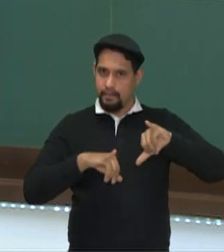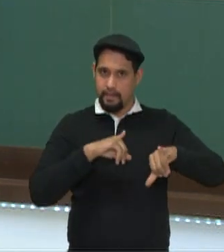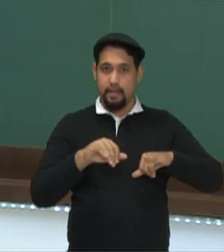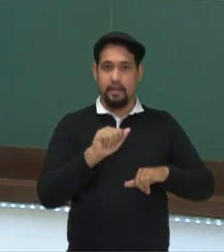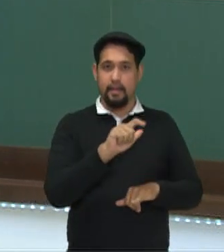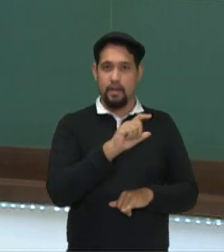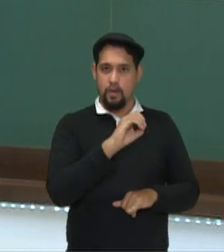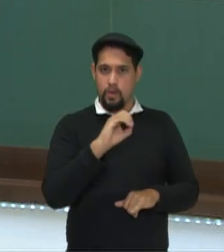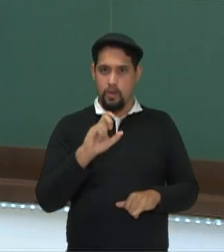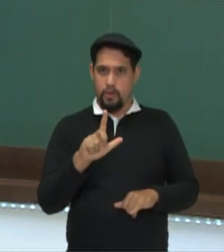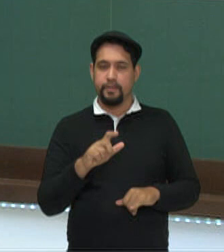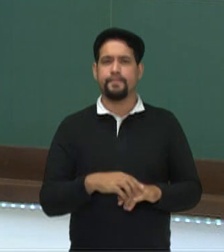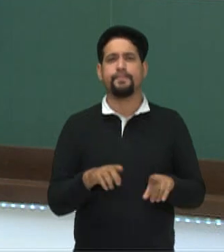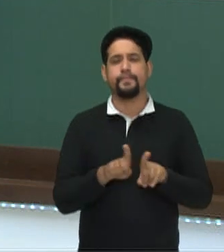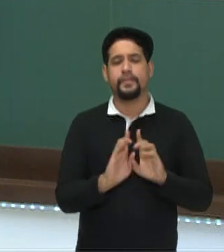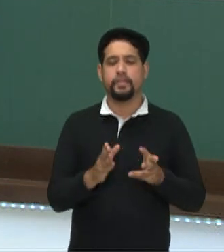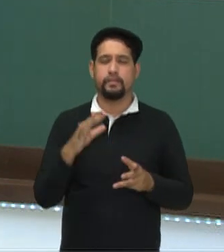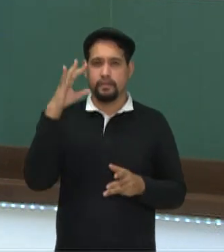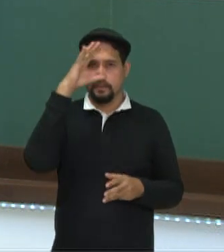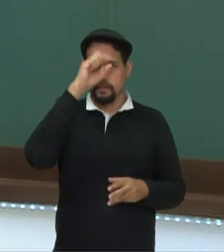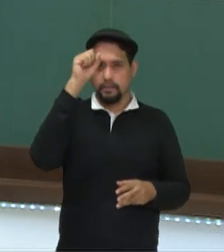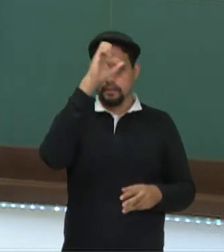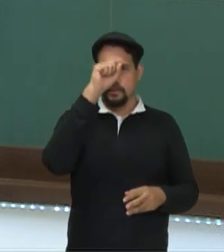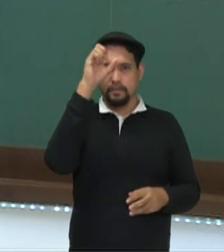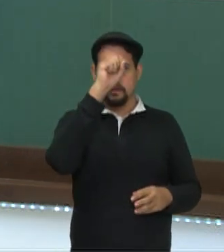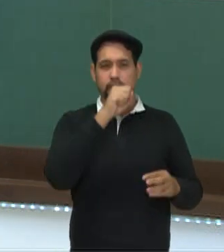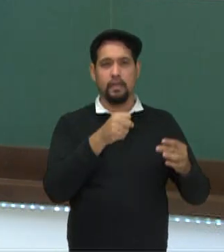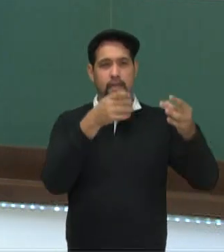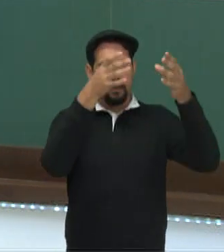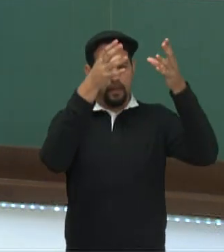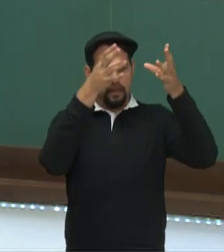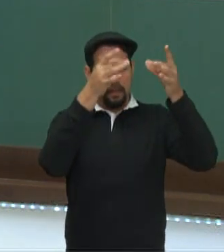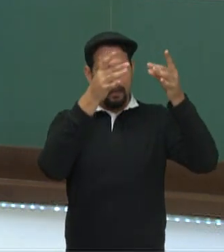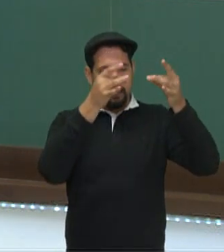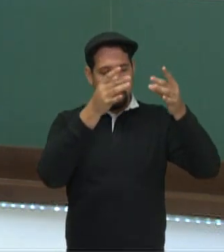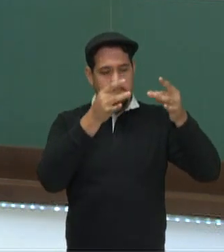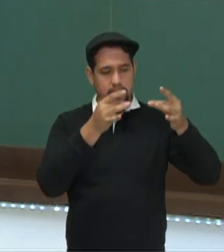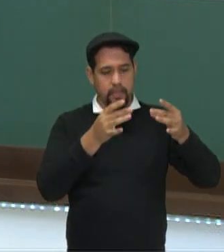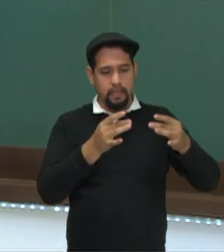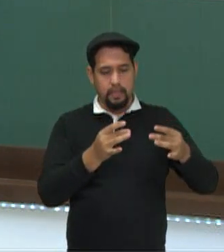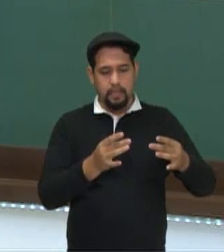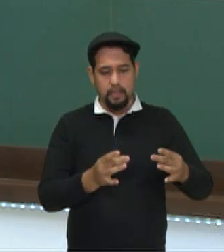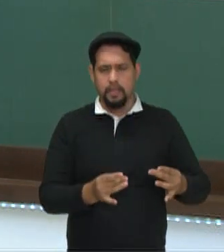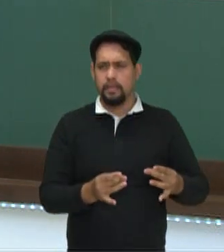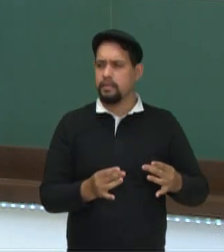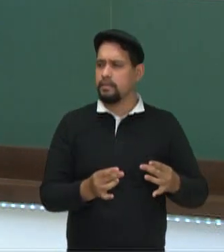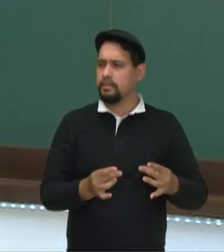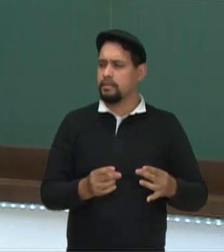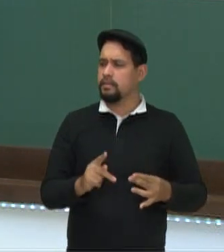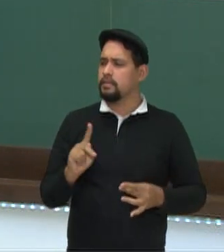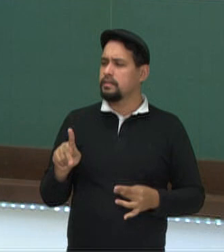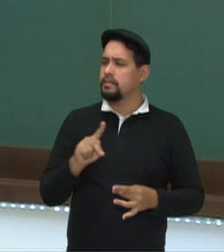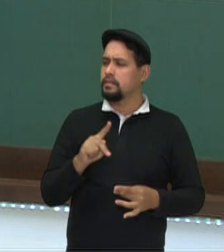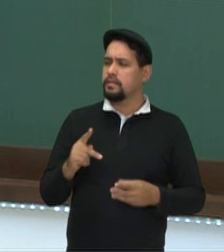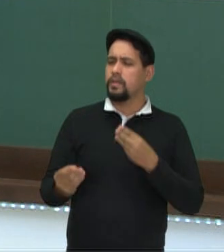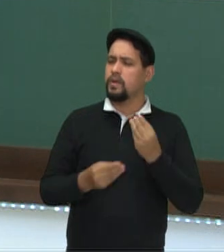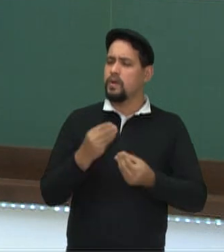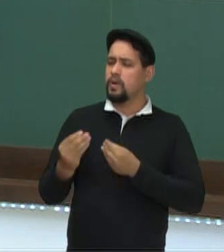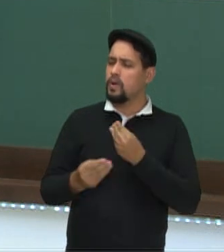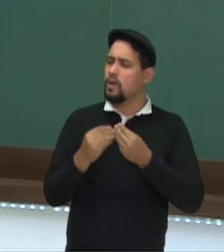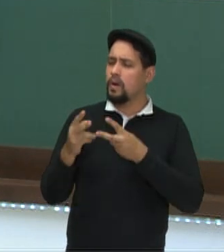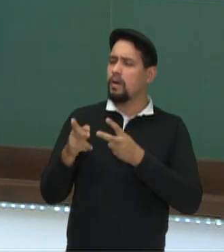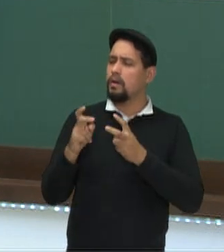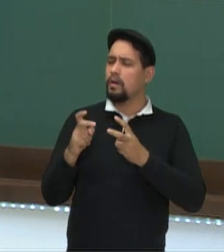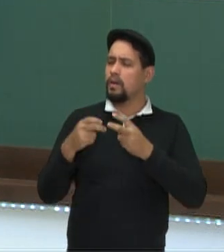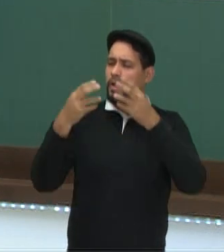álcool. Agora vamos aprender a classificar essas substâncias. Professor, como nós podemos